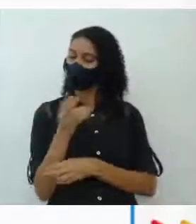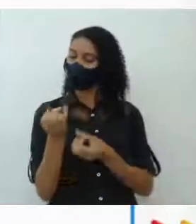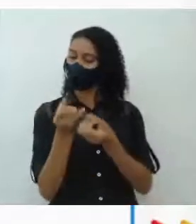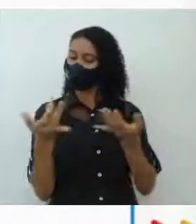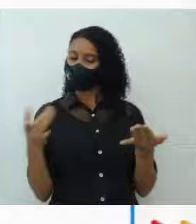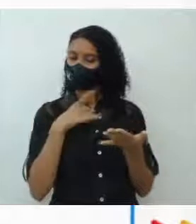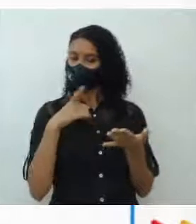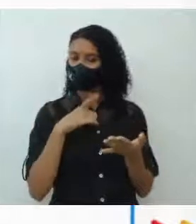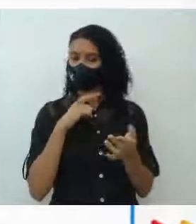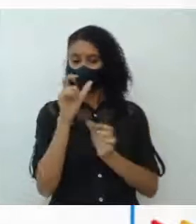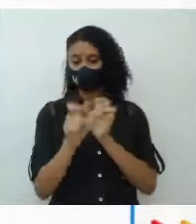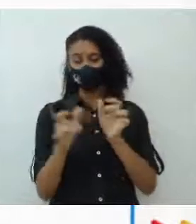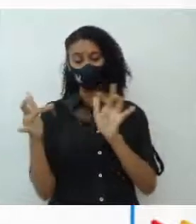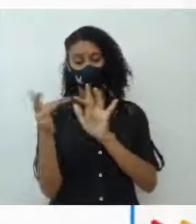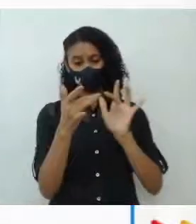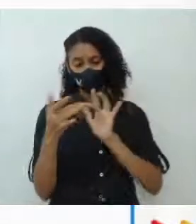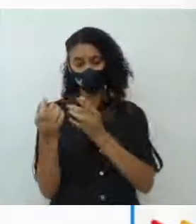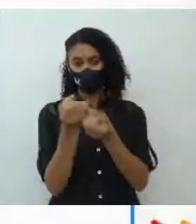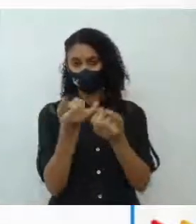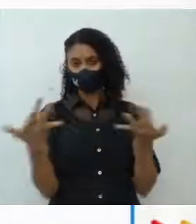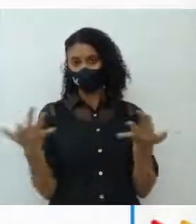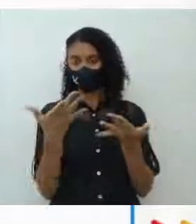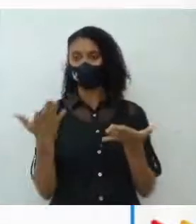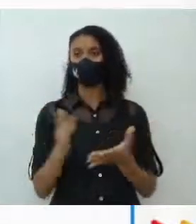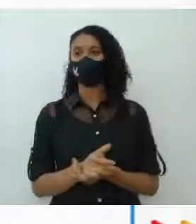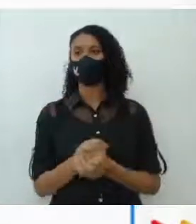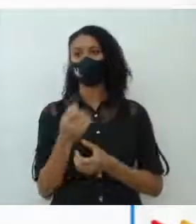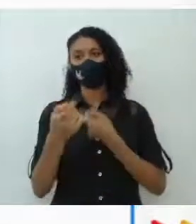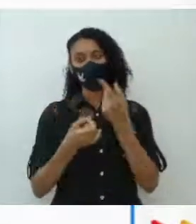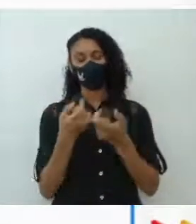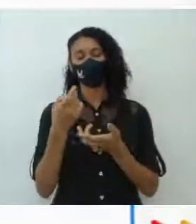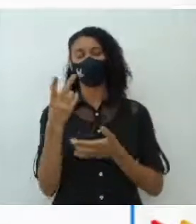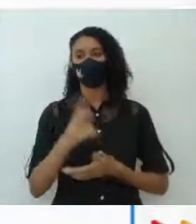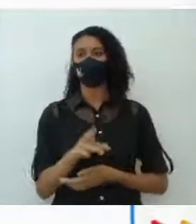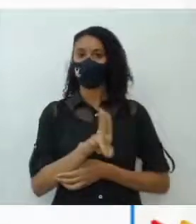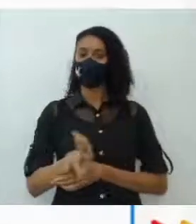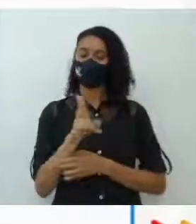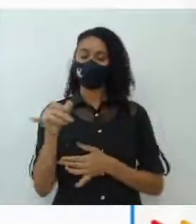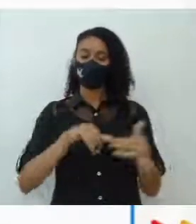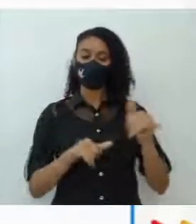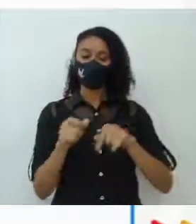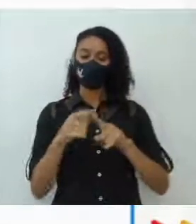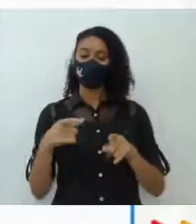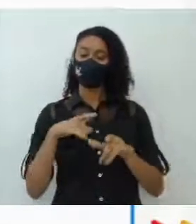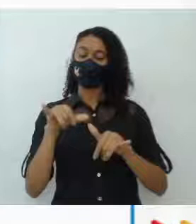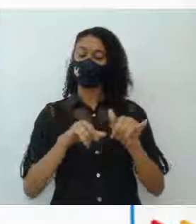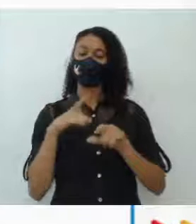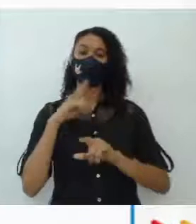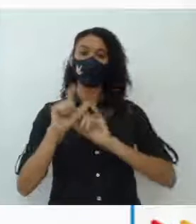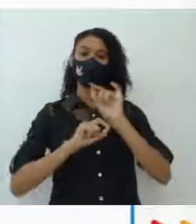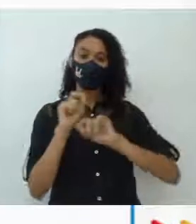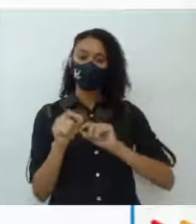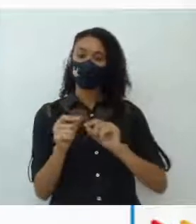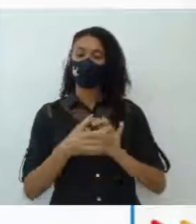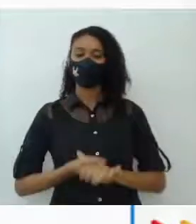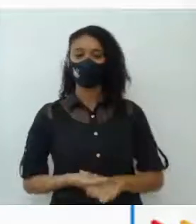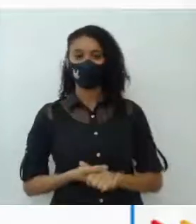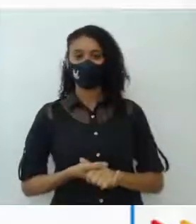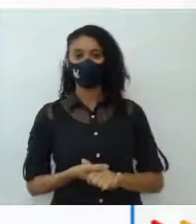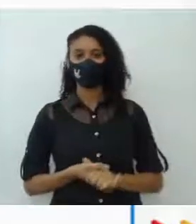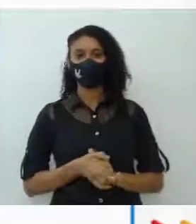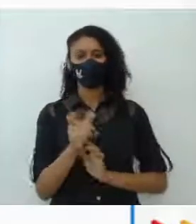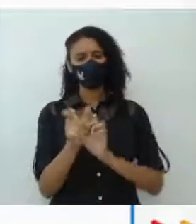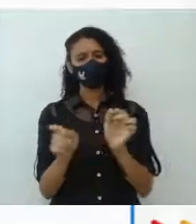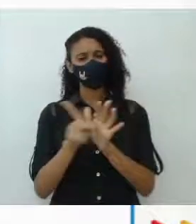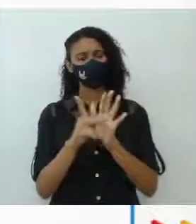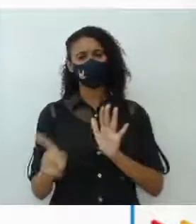quantificação, uma forma de contagem que às vezes se emprega na química, mas a química tem uma forma